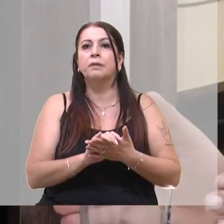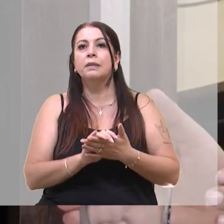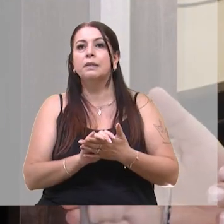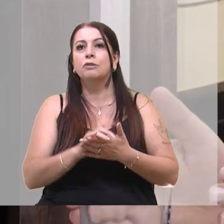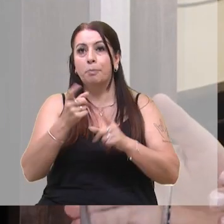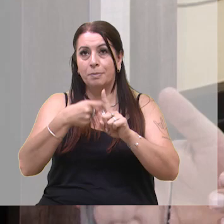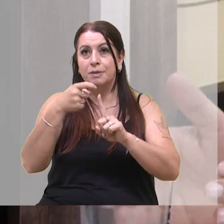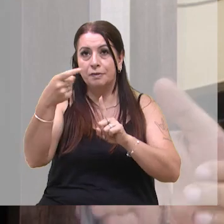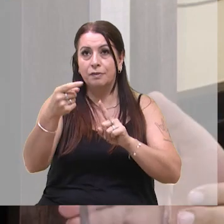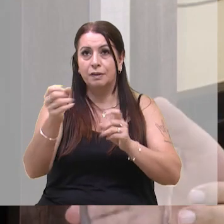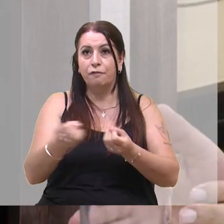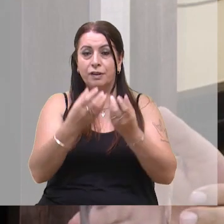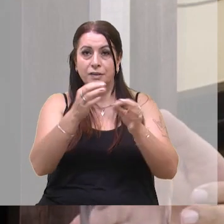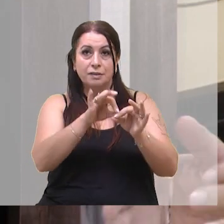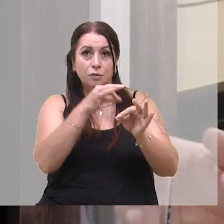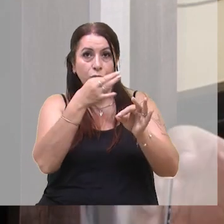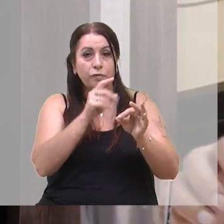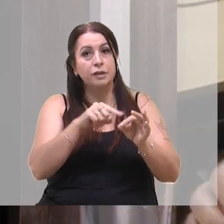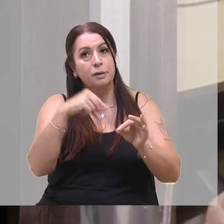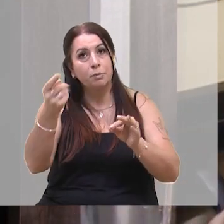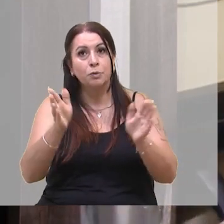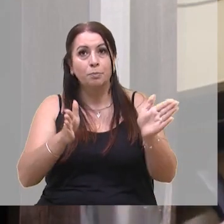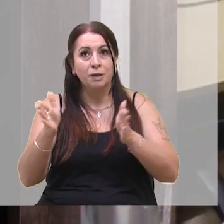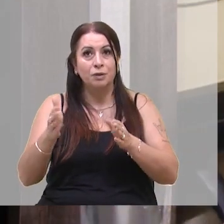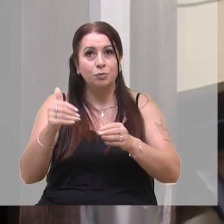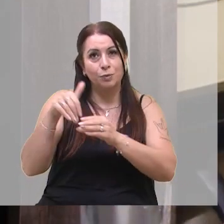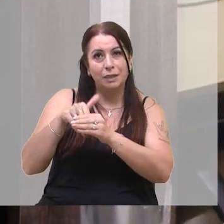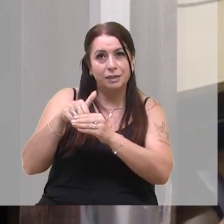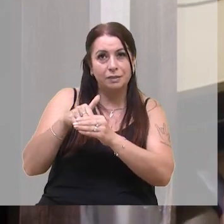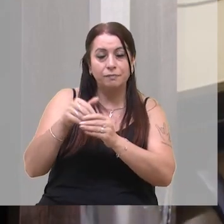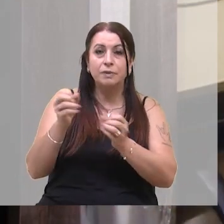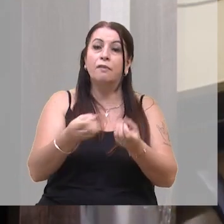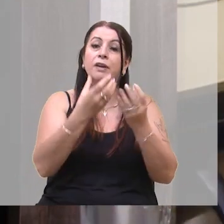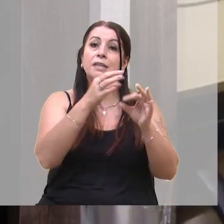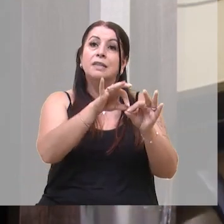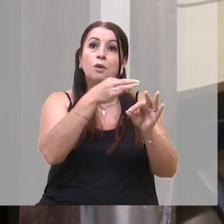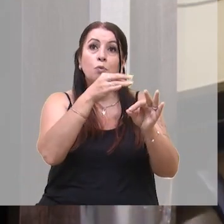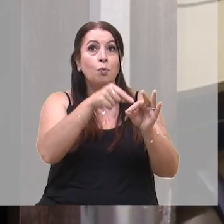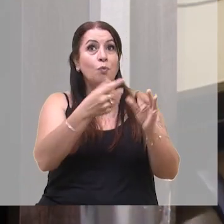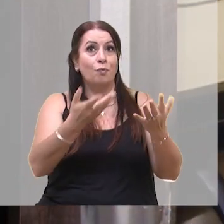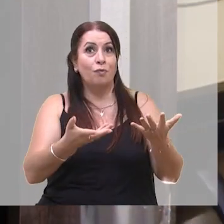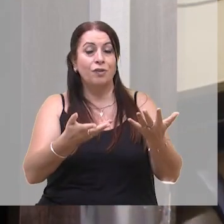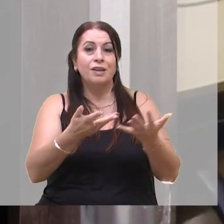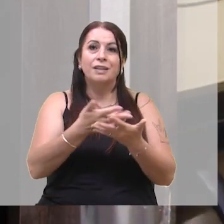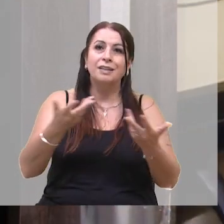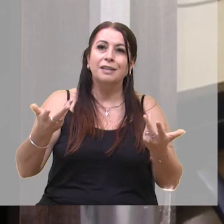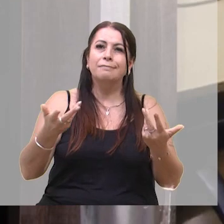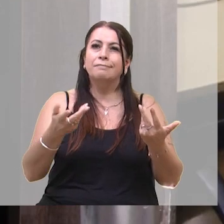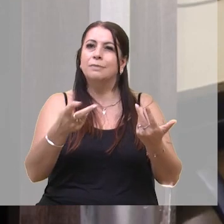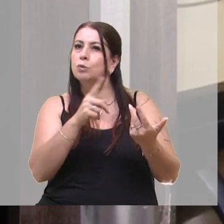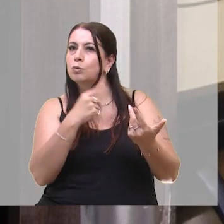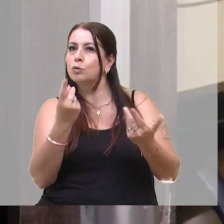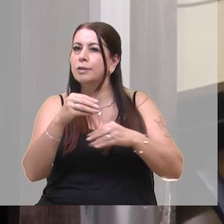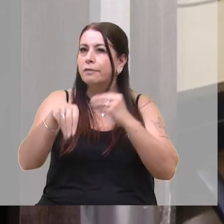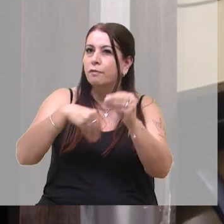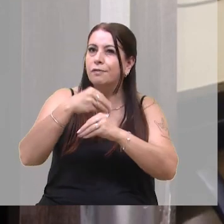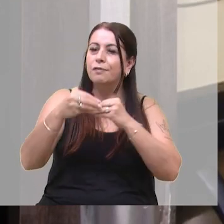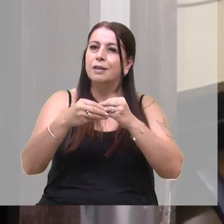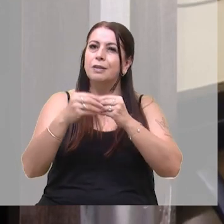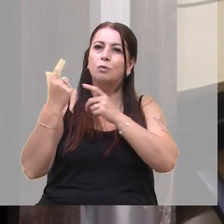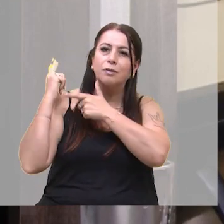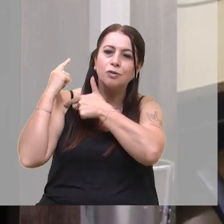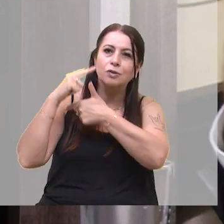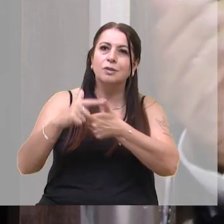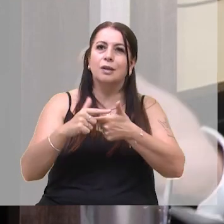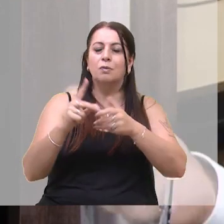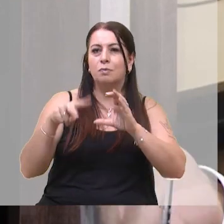já, mês que vem, festa da uva e depois o período eleitoral. Festa da uva, que é algo com o qual a senhora está se envolvendo,